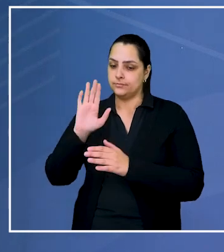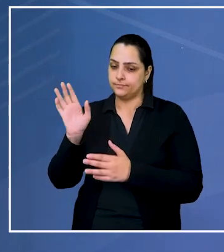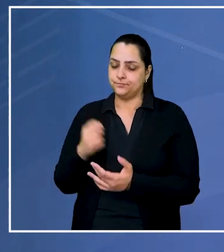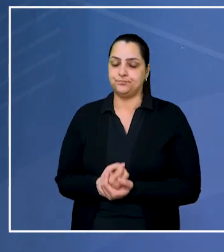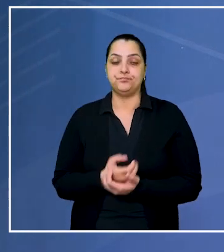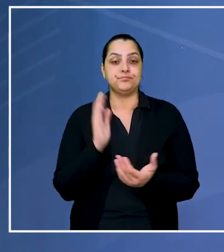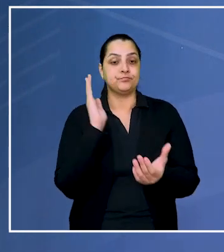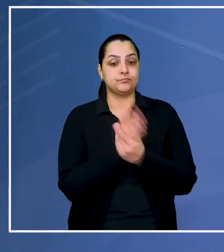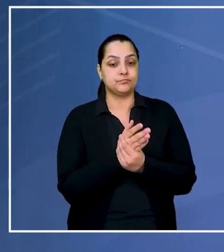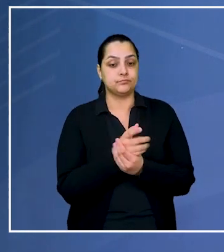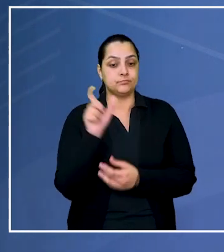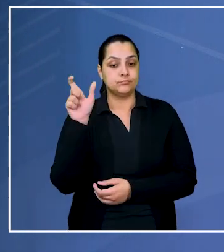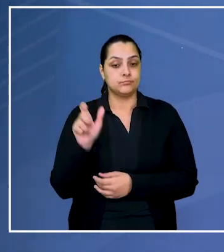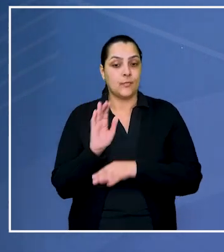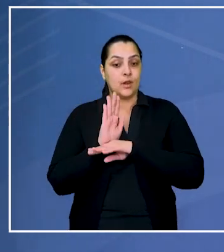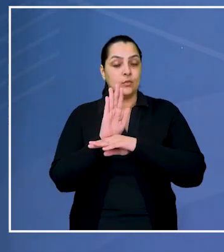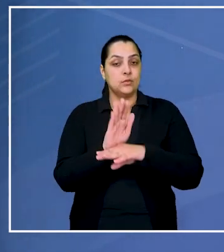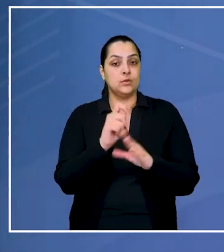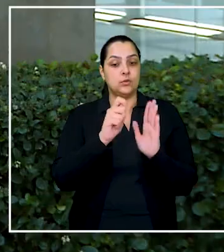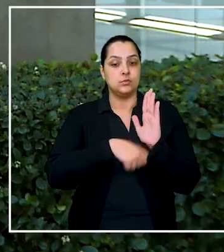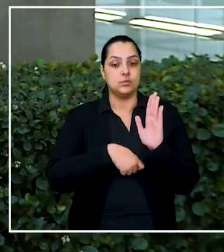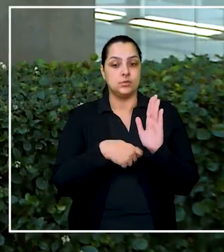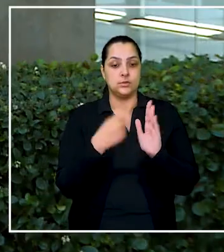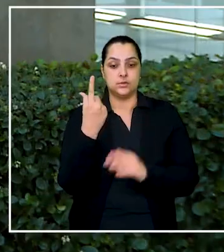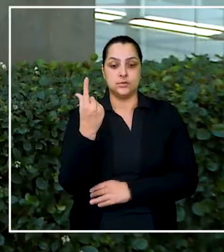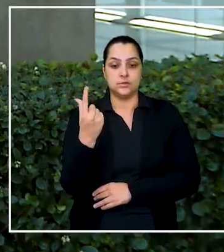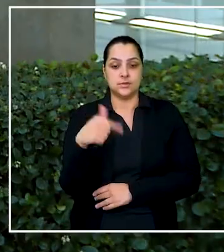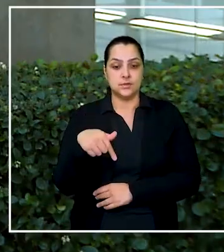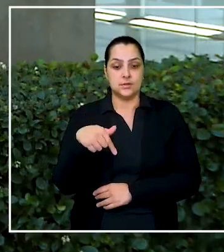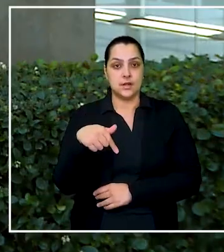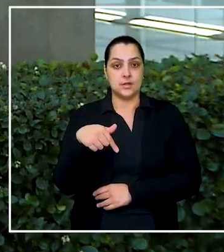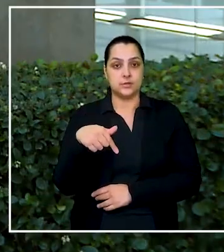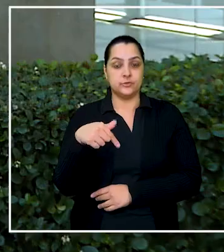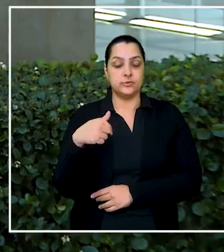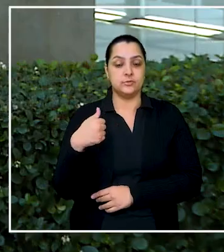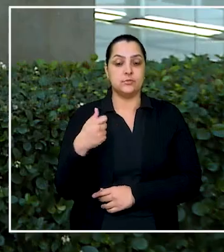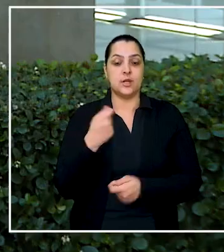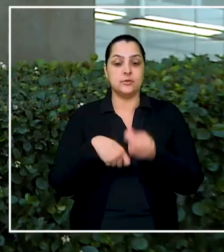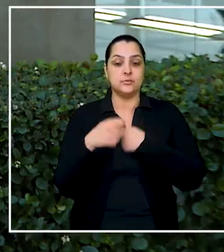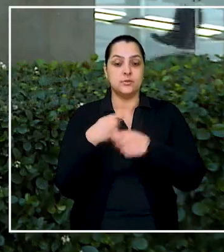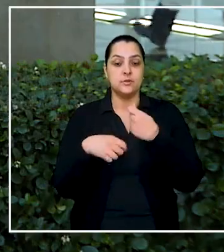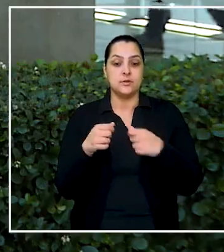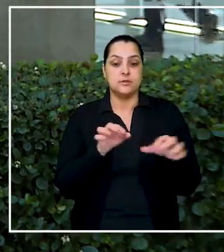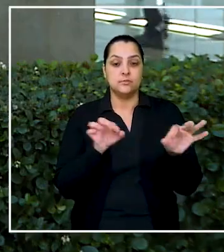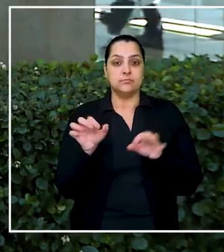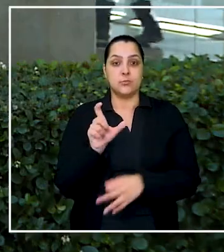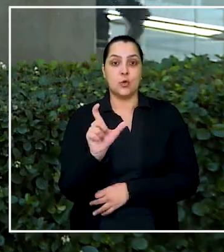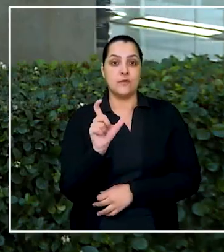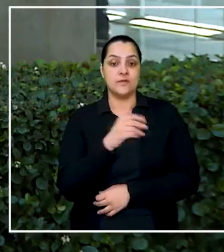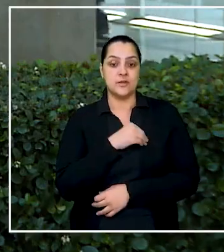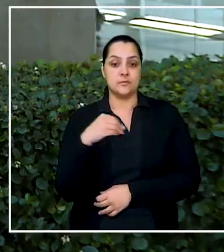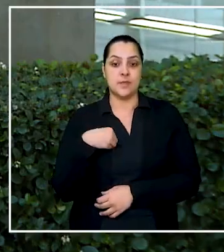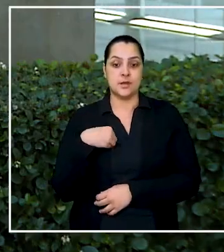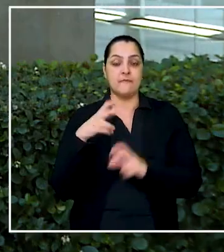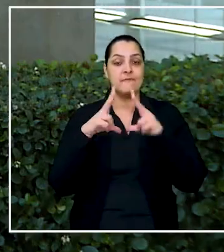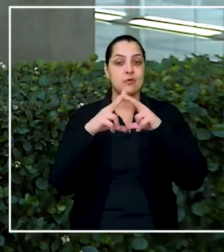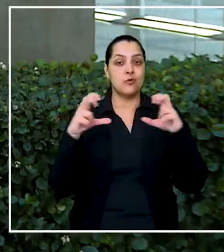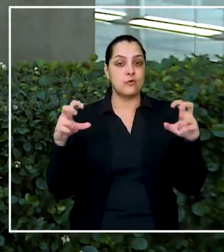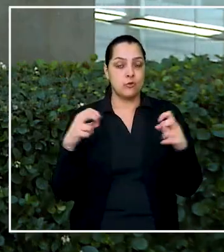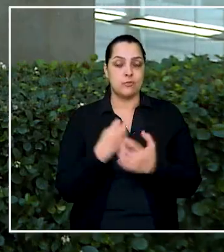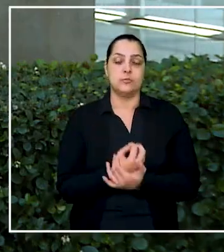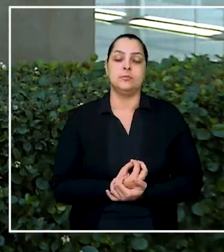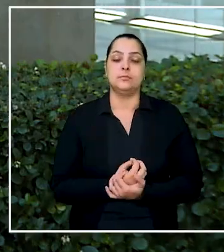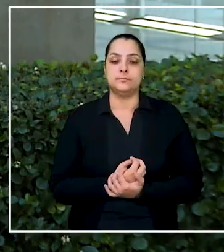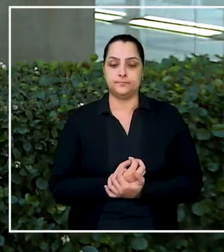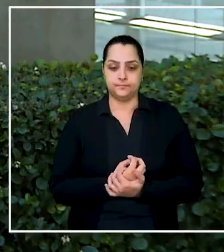esse processo foi apresentado por uma auxiliar contratada aos 17 anos por uma administradora de planos de saúde de